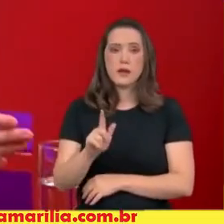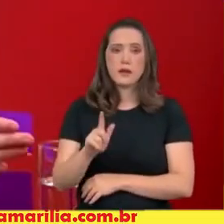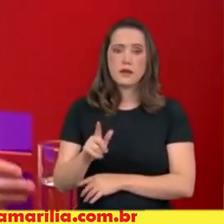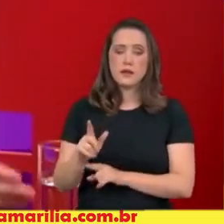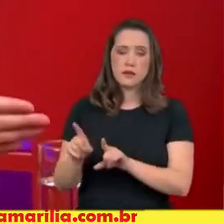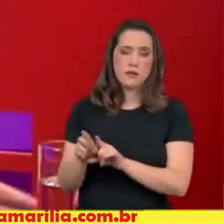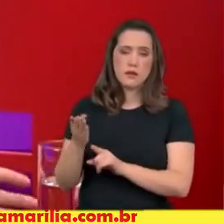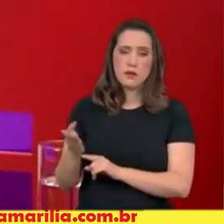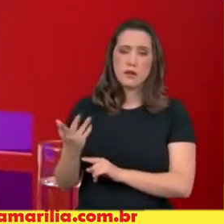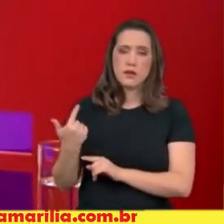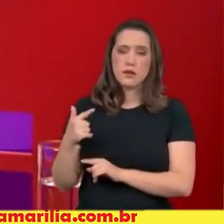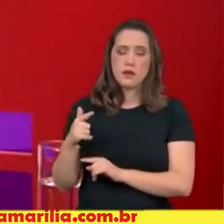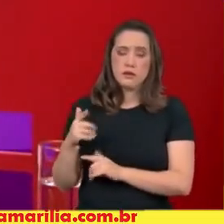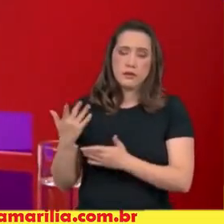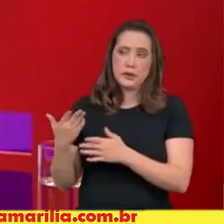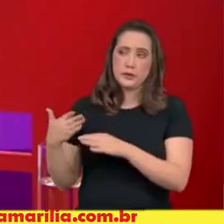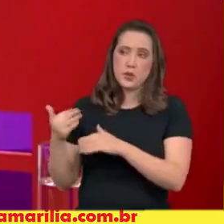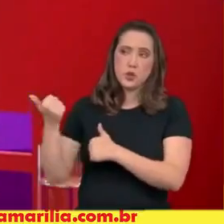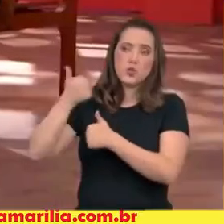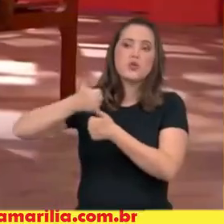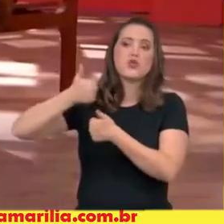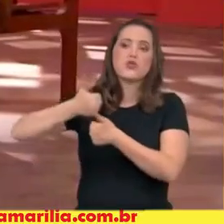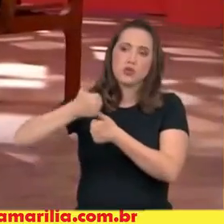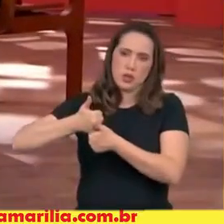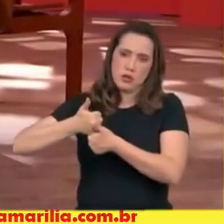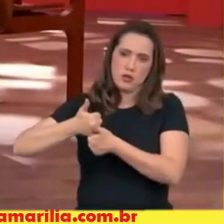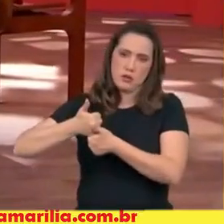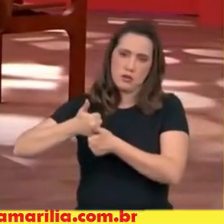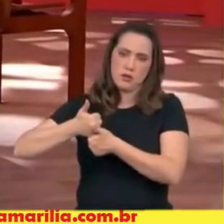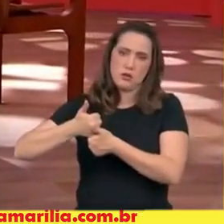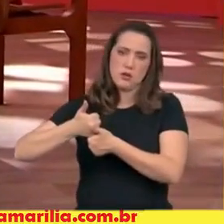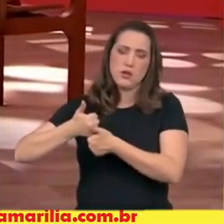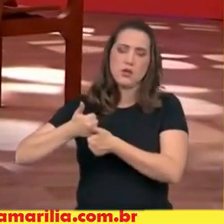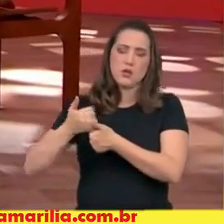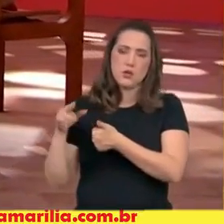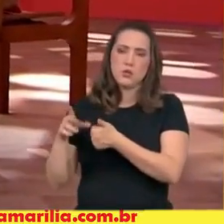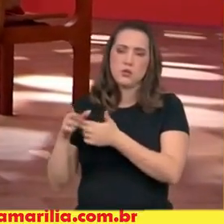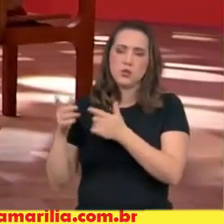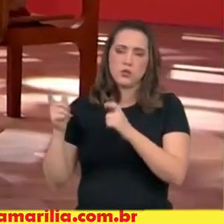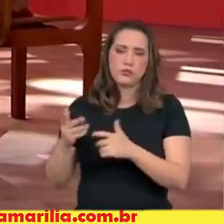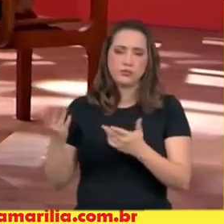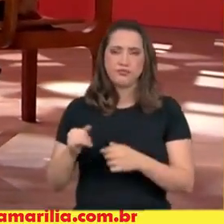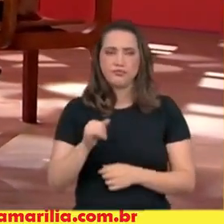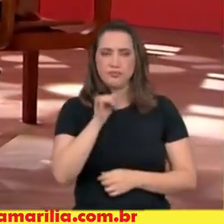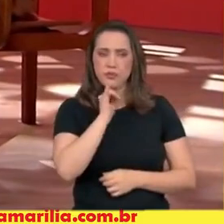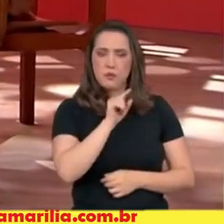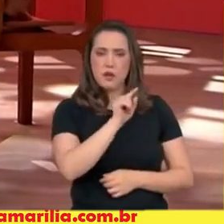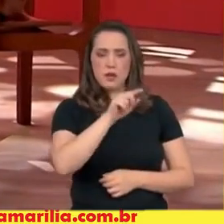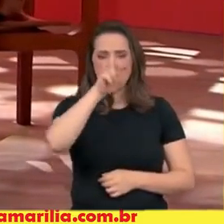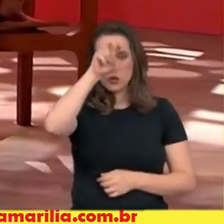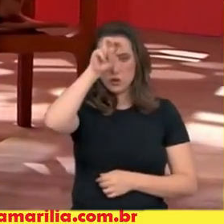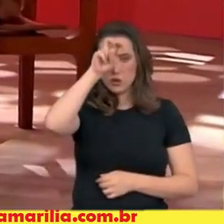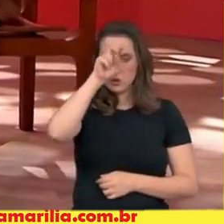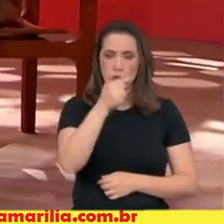uma manifestação desse tipo, muito menos. E, sim, não teve elemento, por exemplo, no Egito, o que é o caso que realmente acho que